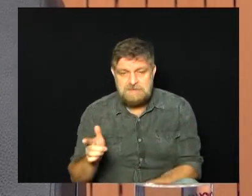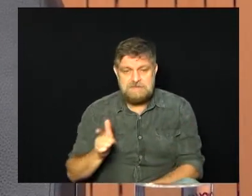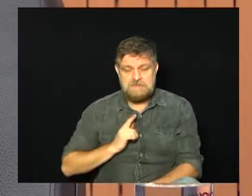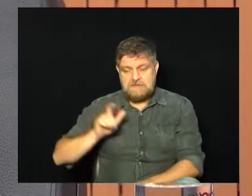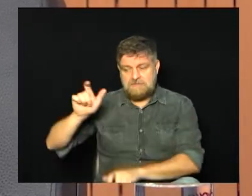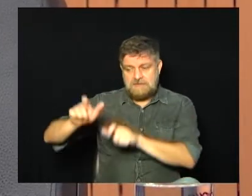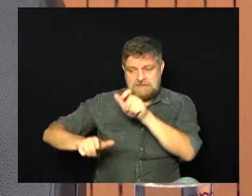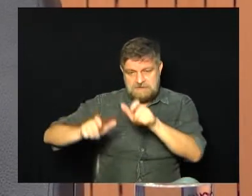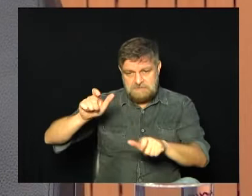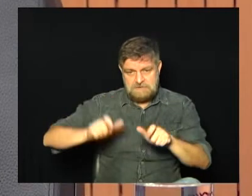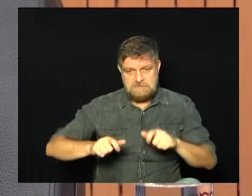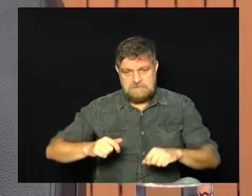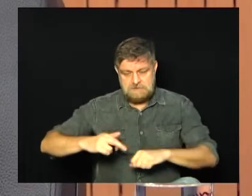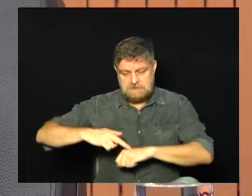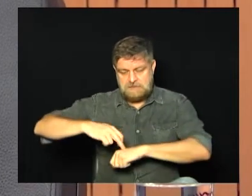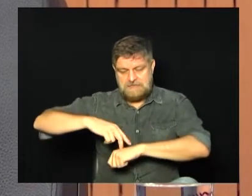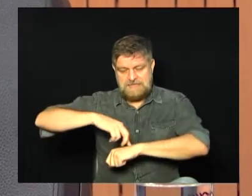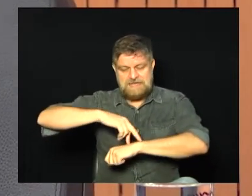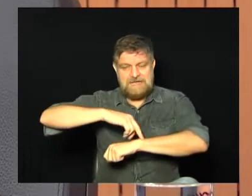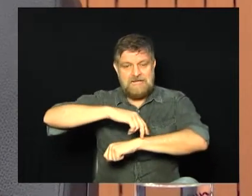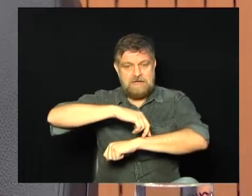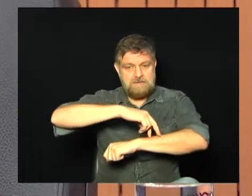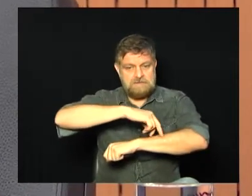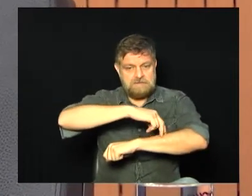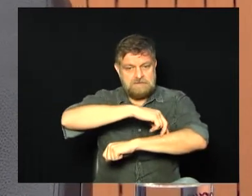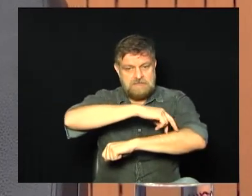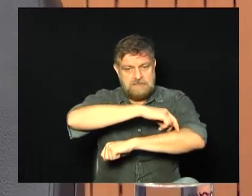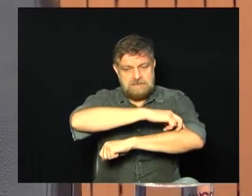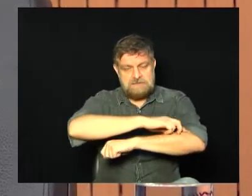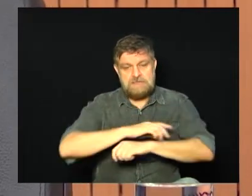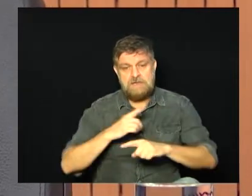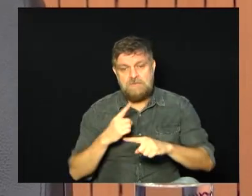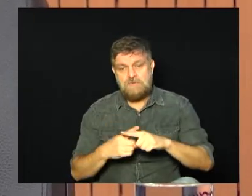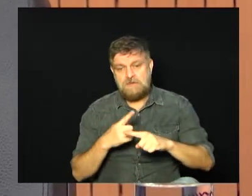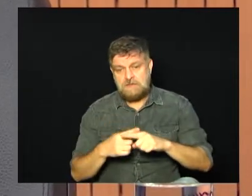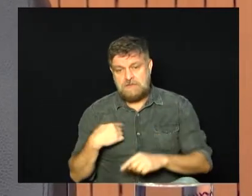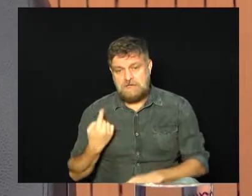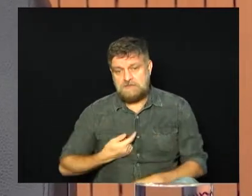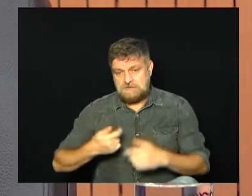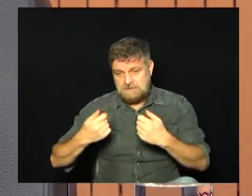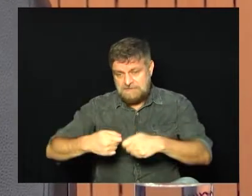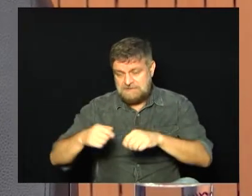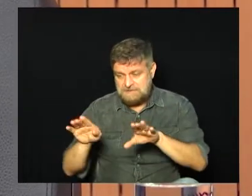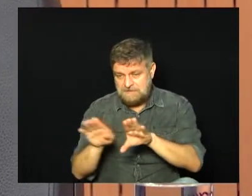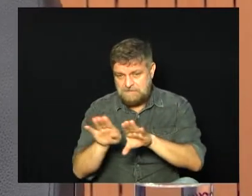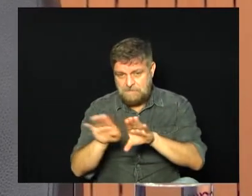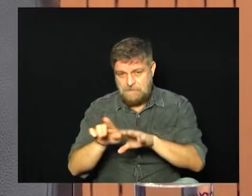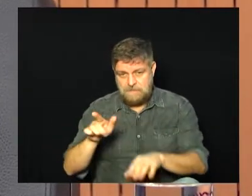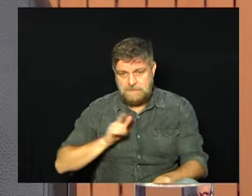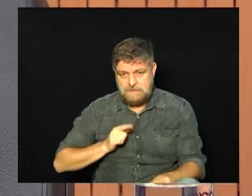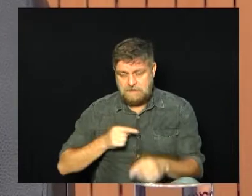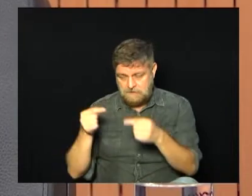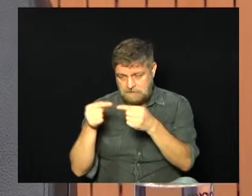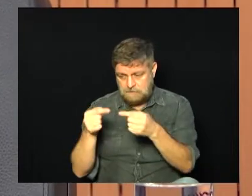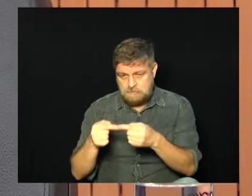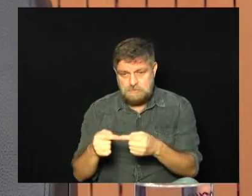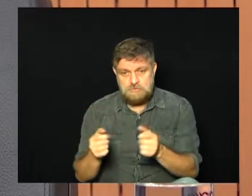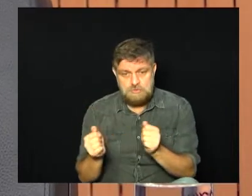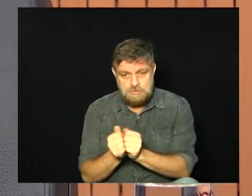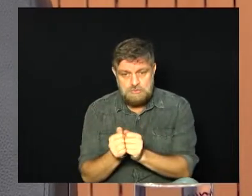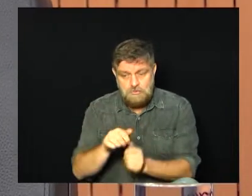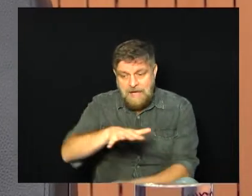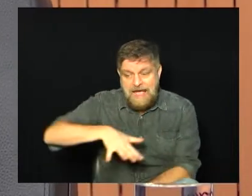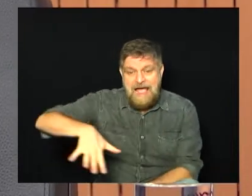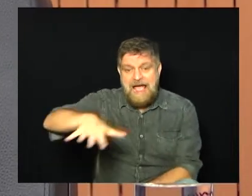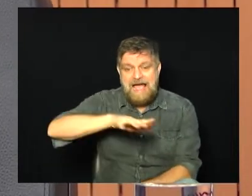pessoas que vão andar nessas calçadas, né? Até porque a gente precisa também, atrelado a isso, as áreas